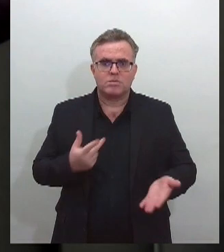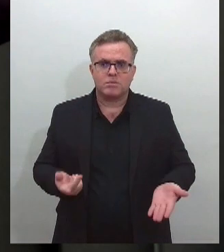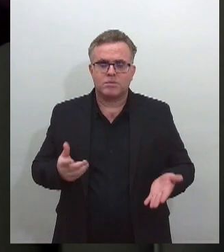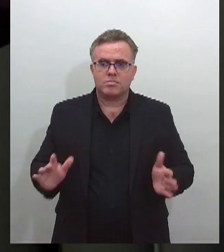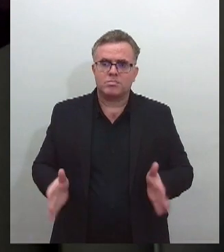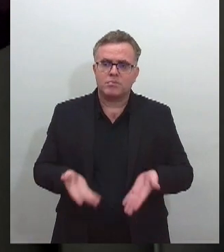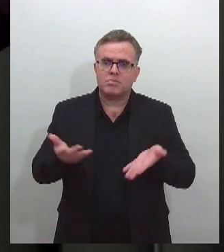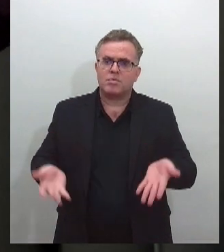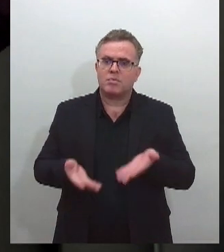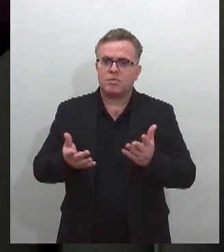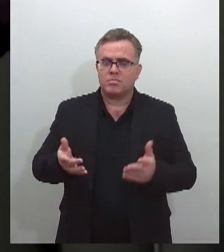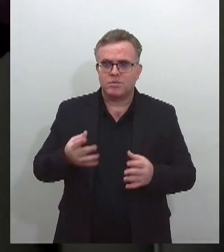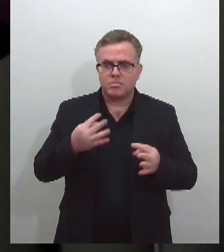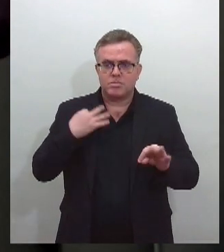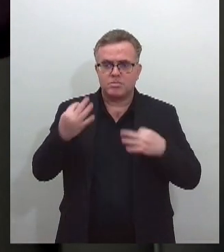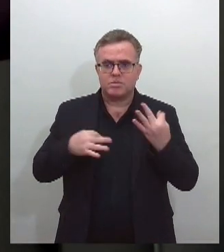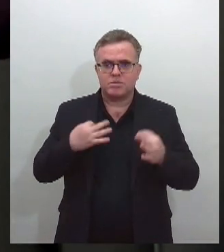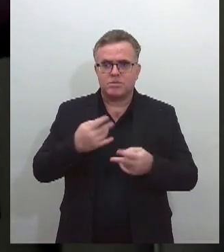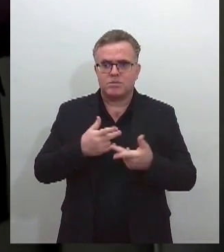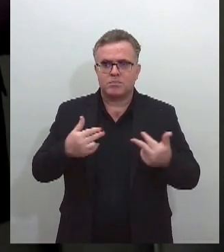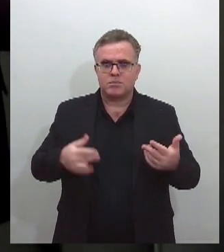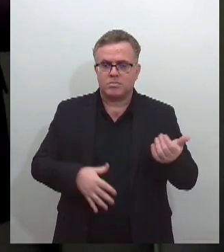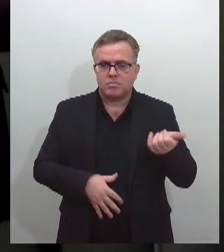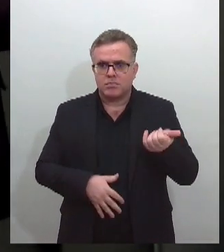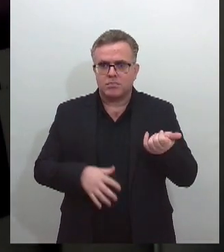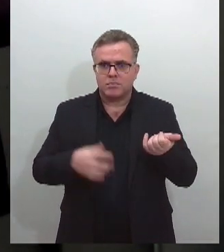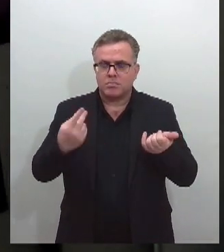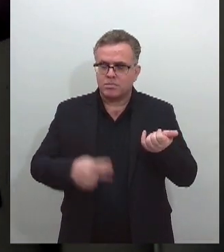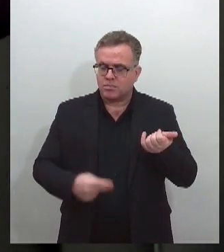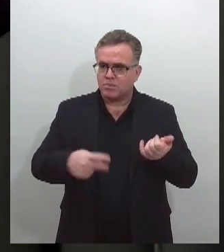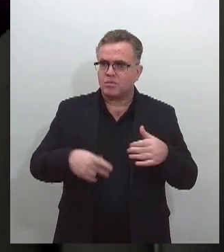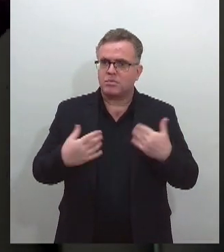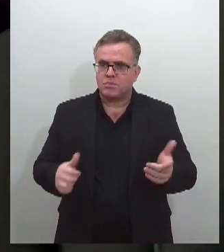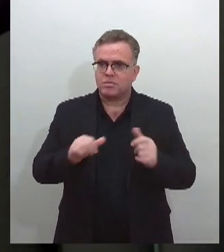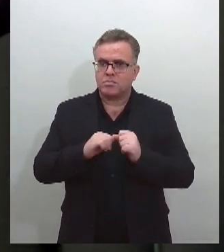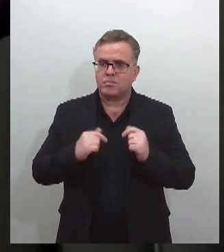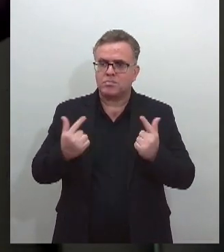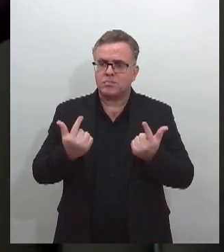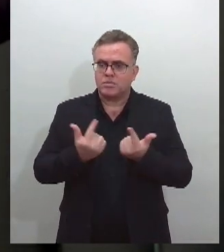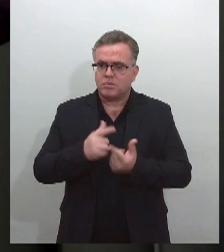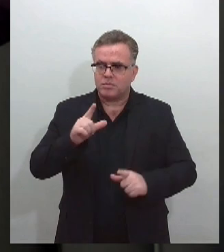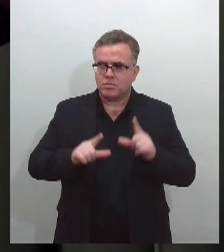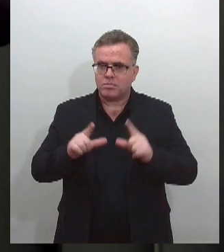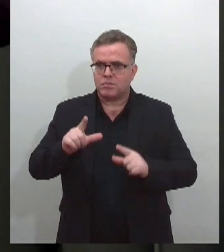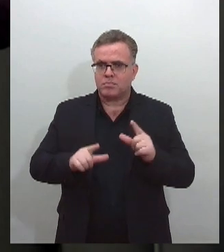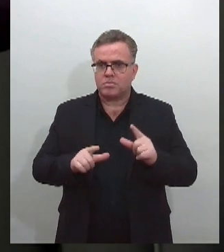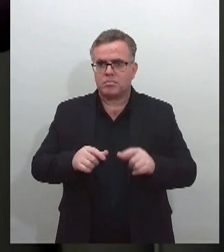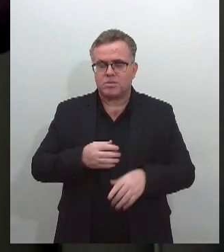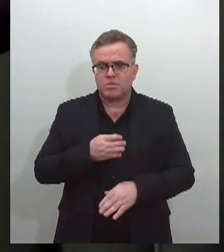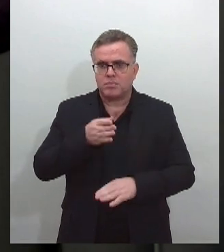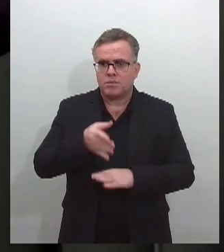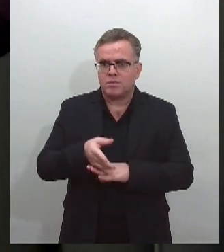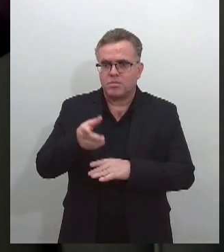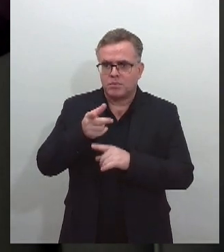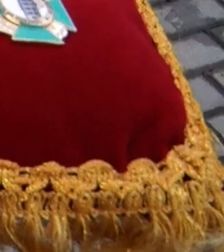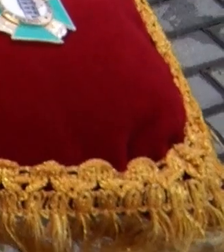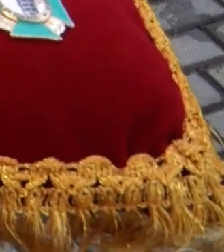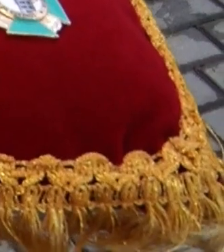às tradições juninas do Estado. A Assembleia Legislativa e a TV Alese foram indicadas para receber uma